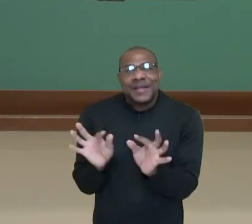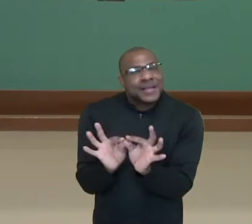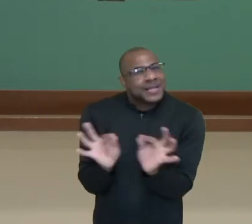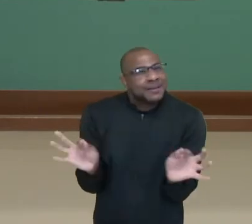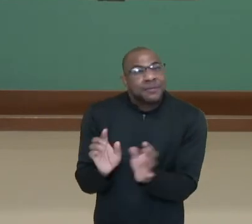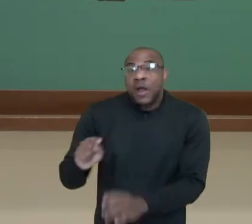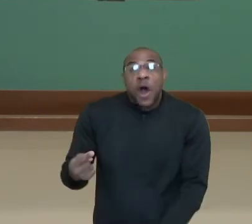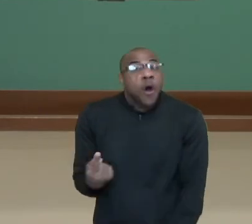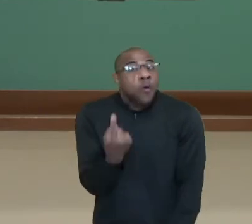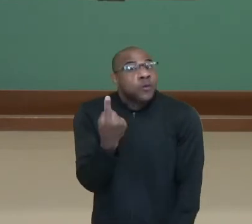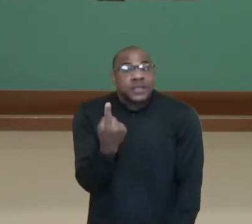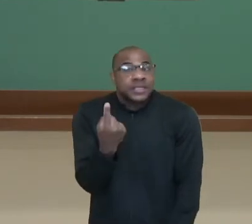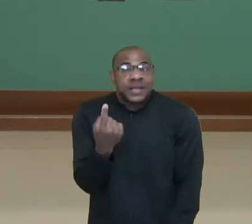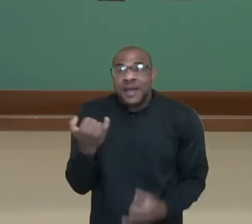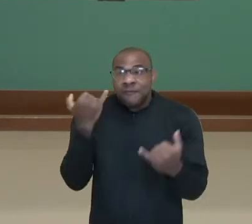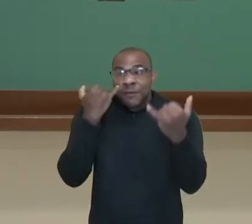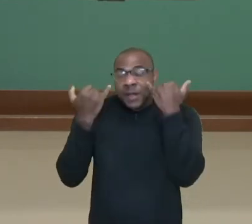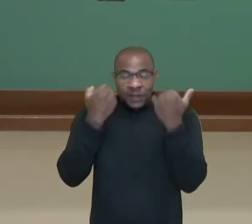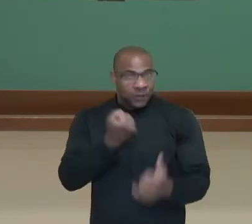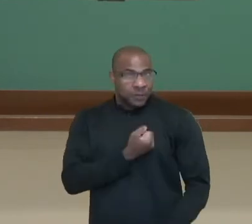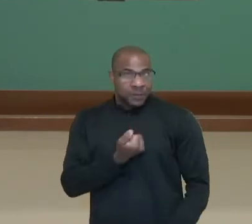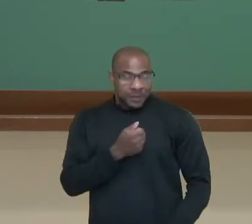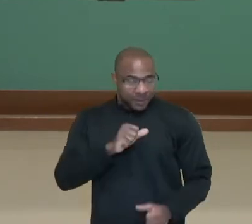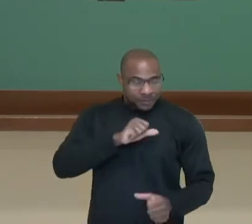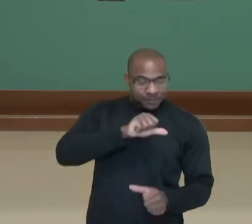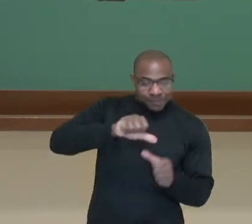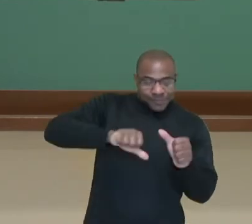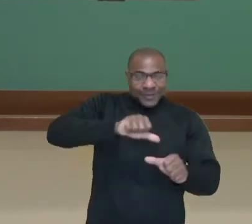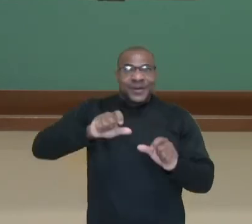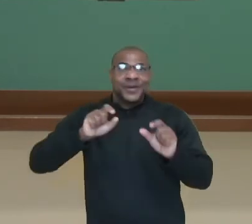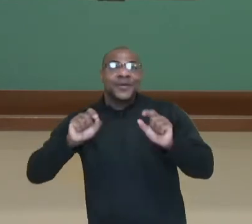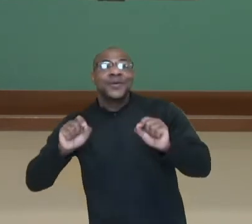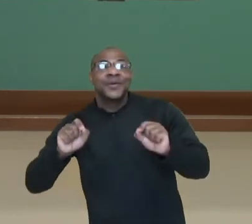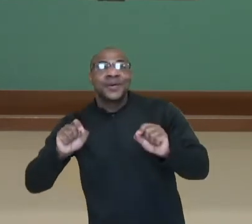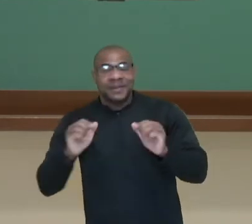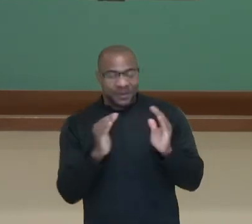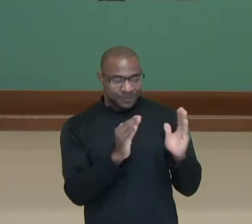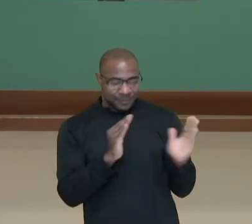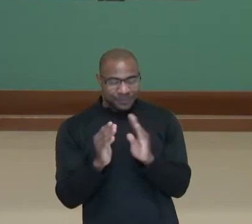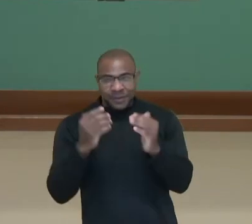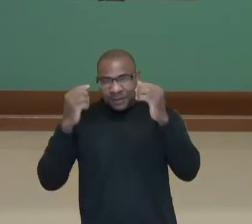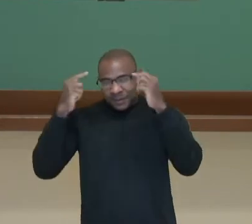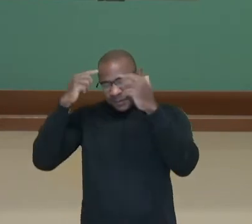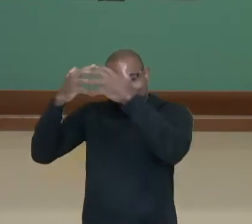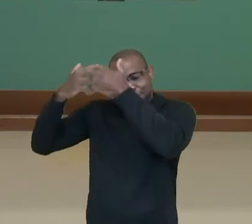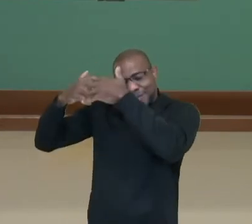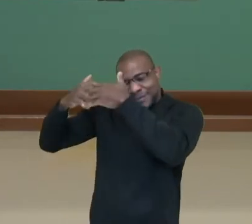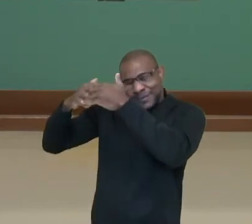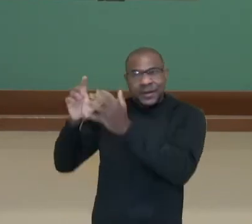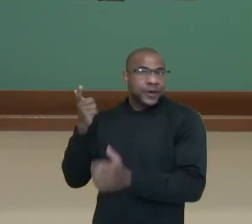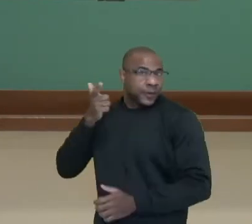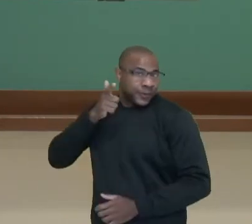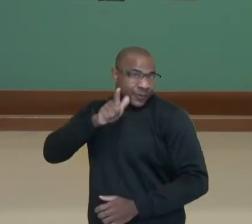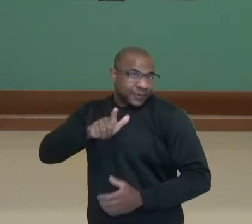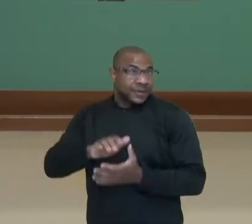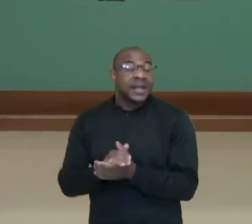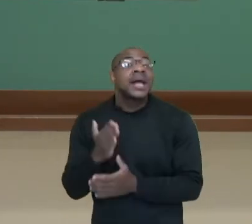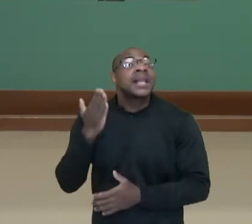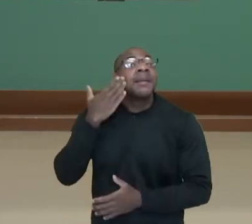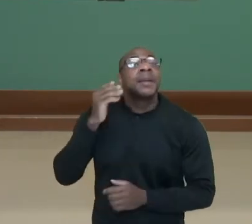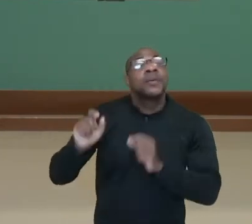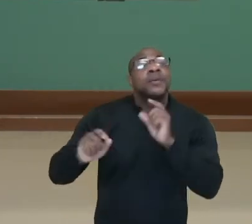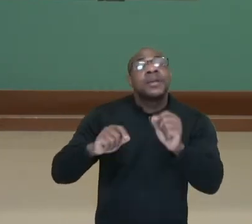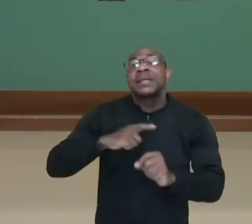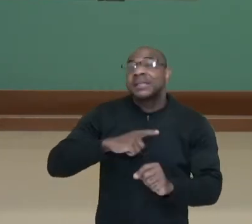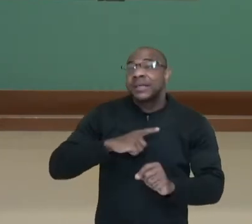informação numérica e a gente transcorre aí, né, o raciocínio em cima dessa única informação, sabendo que existe